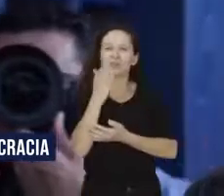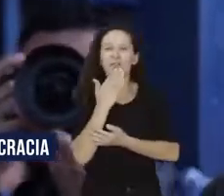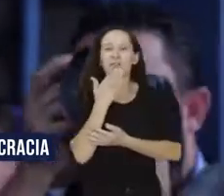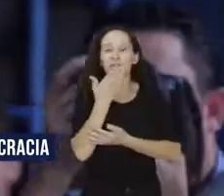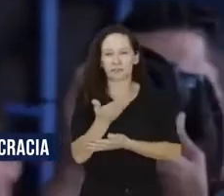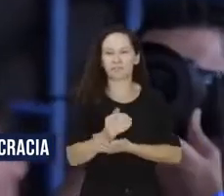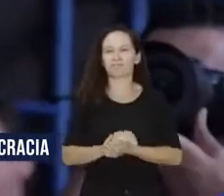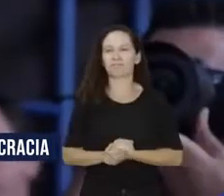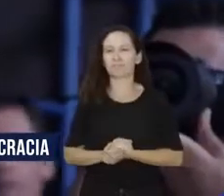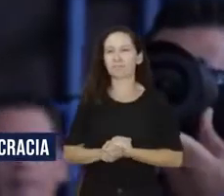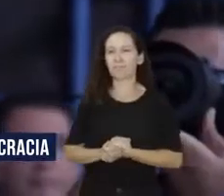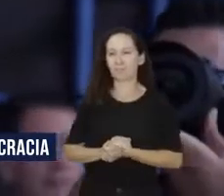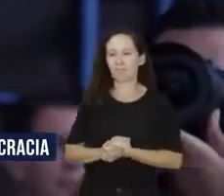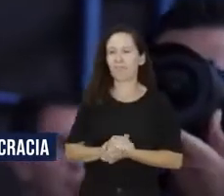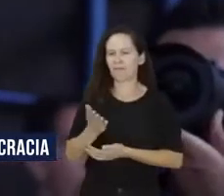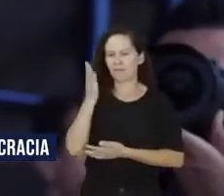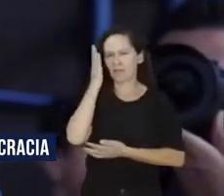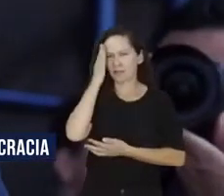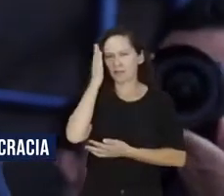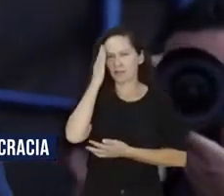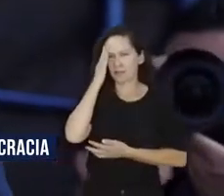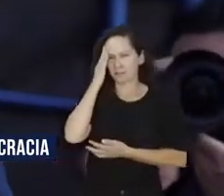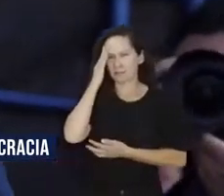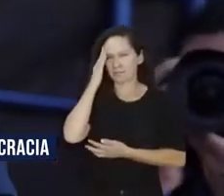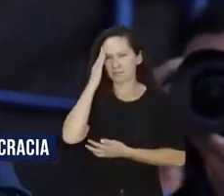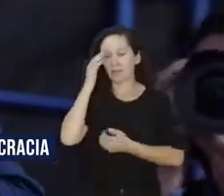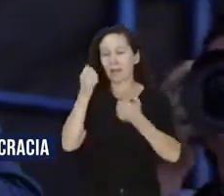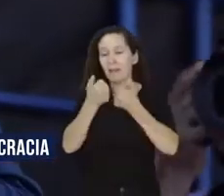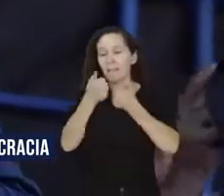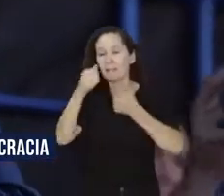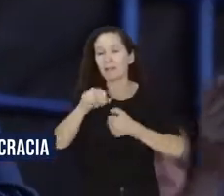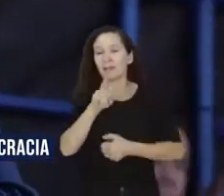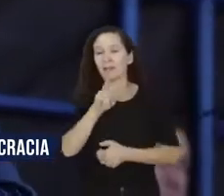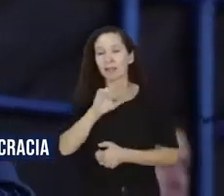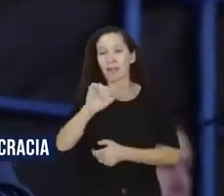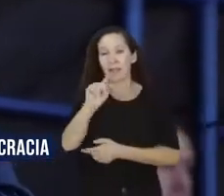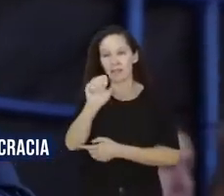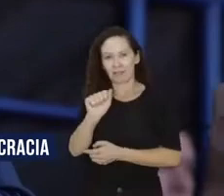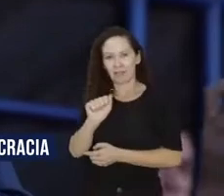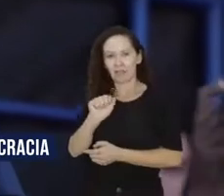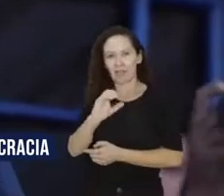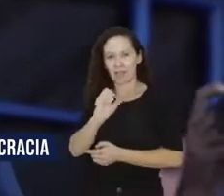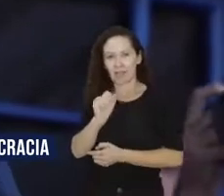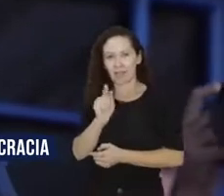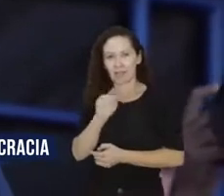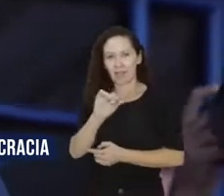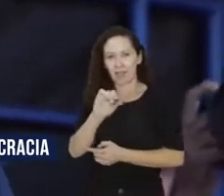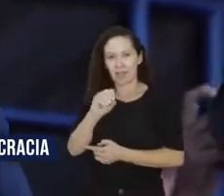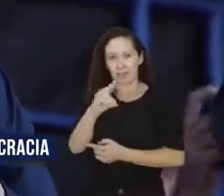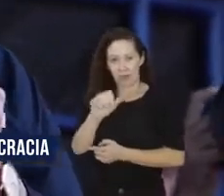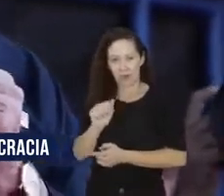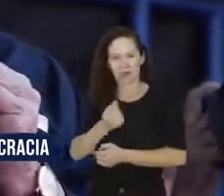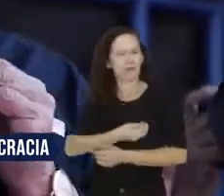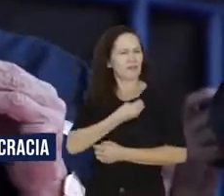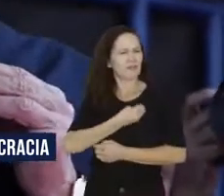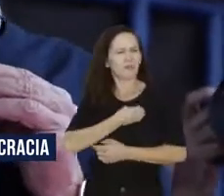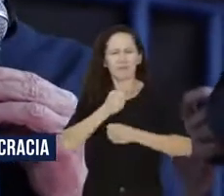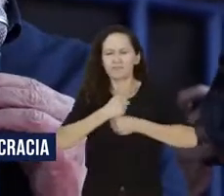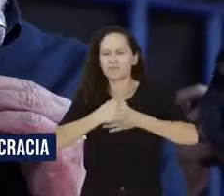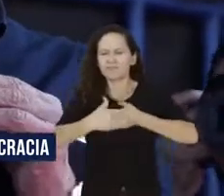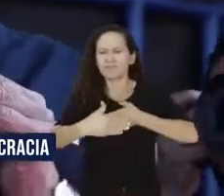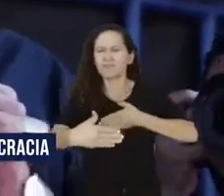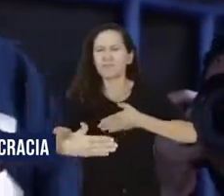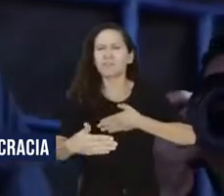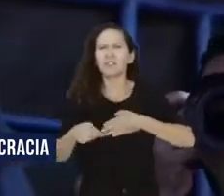vocês sabem, é aqui perto da Vila Carioca. Morei muito tempo na Vila Carioca. Eu vinha fazer guerra de